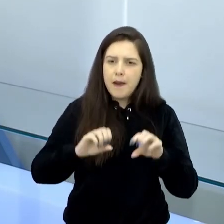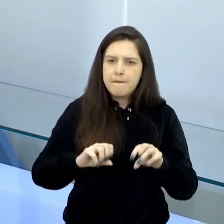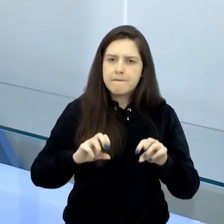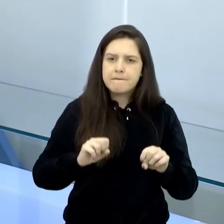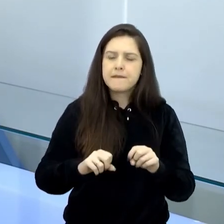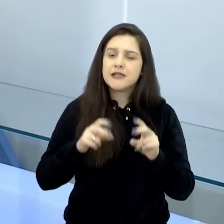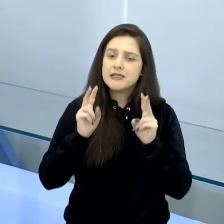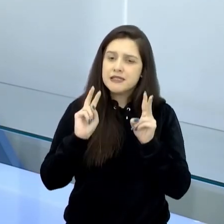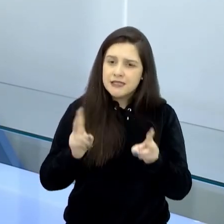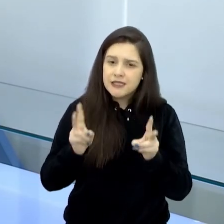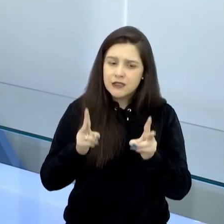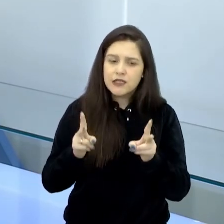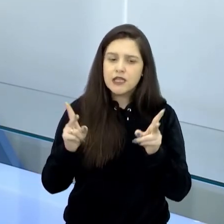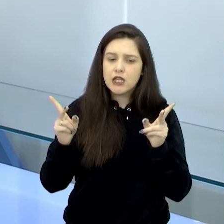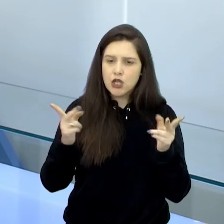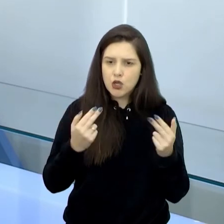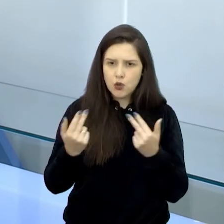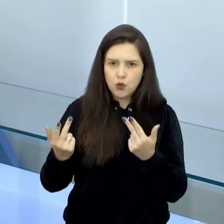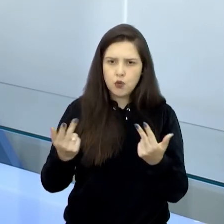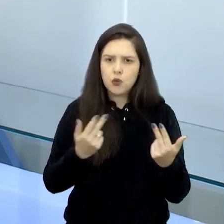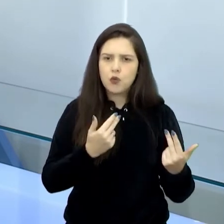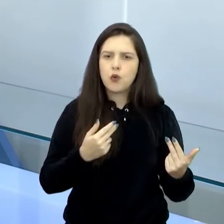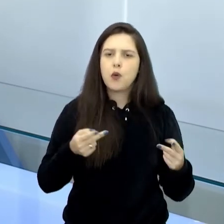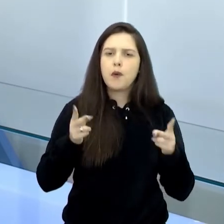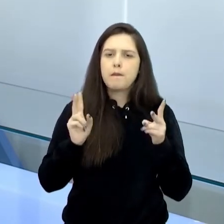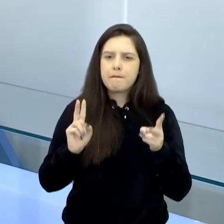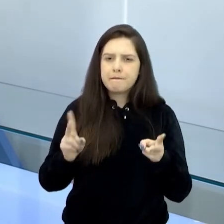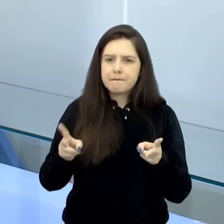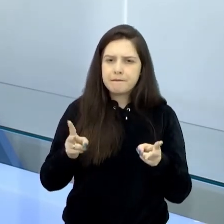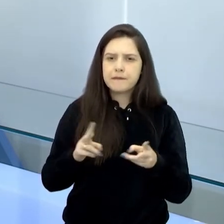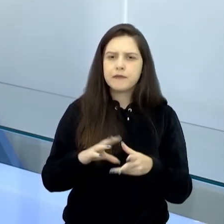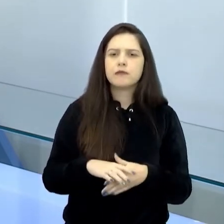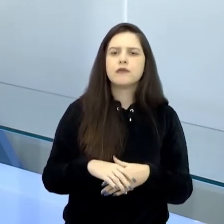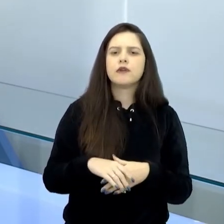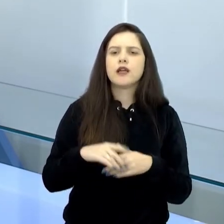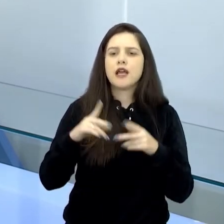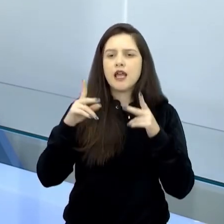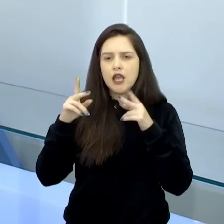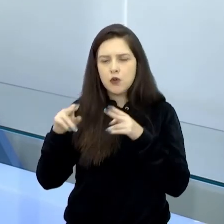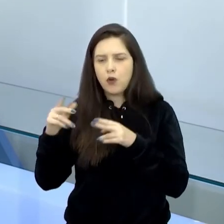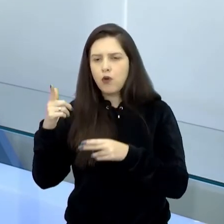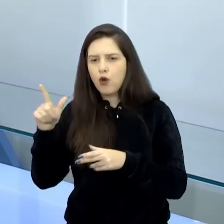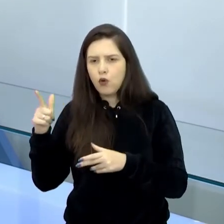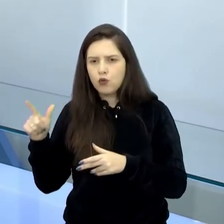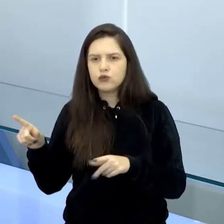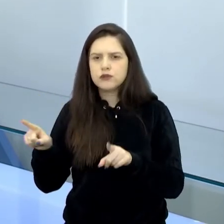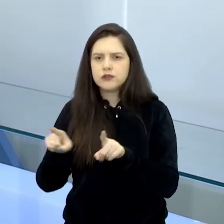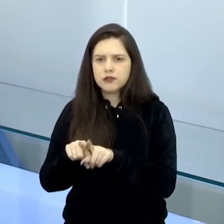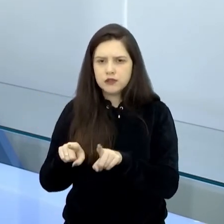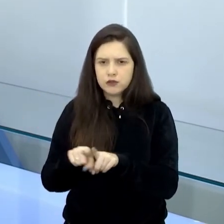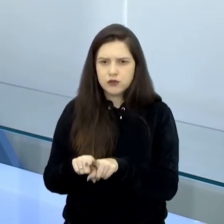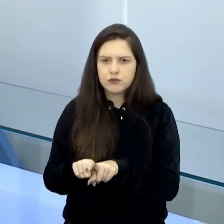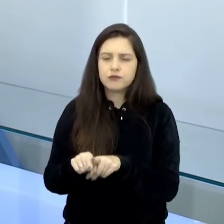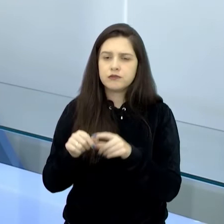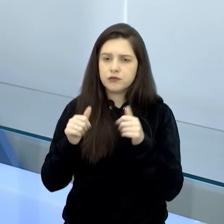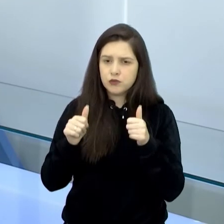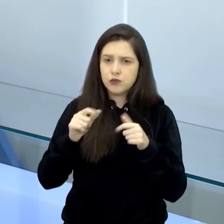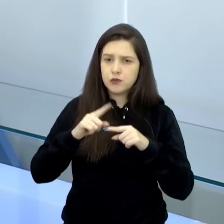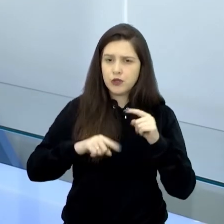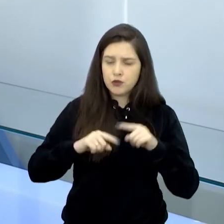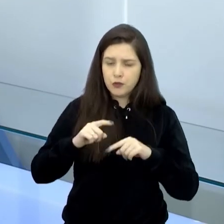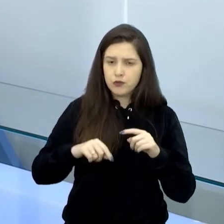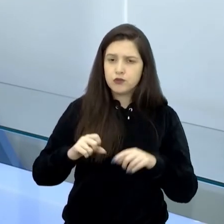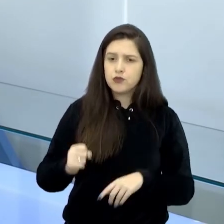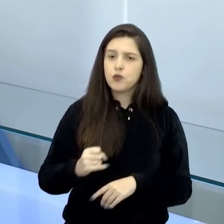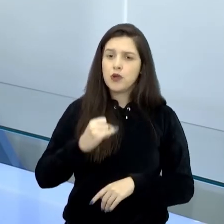se manterá igual a do início da reação, igual a do produção de produtos, certo? Então,